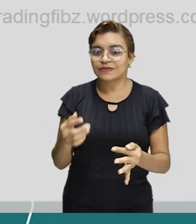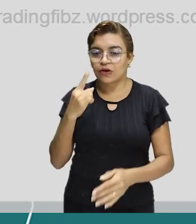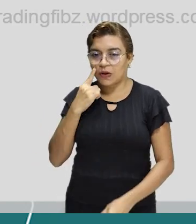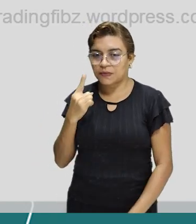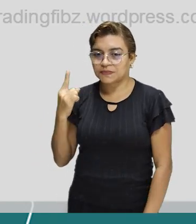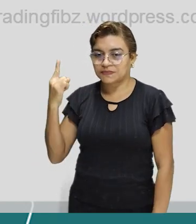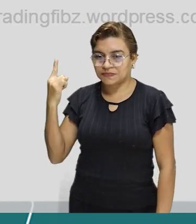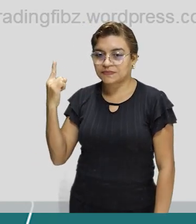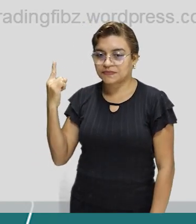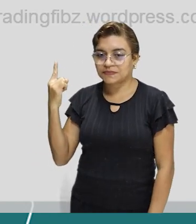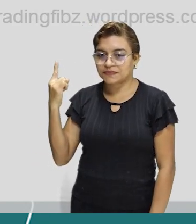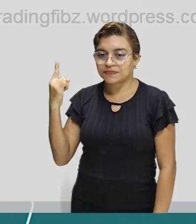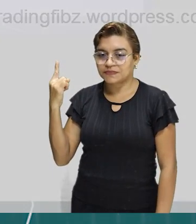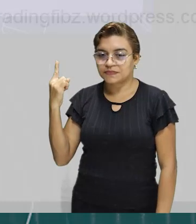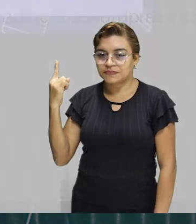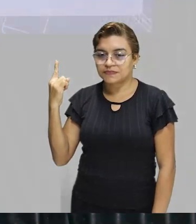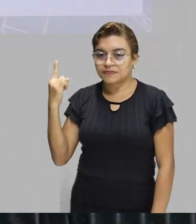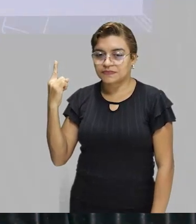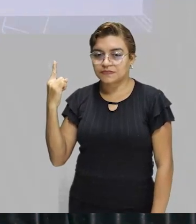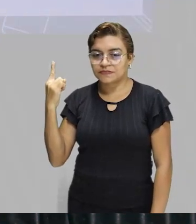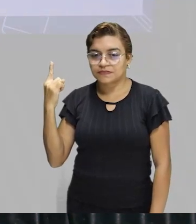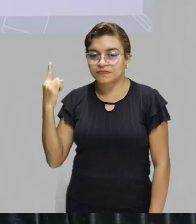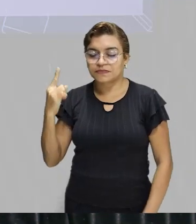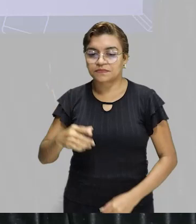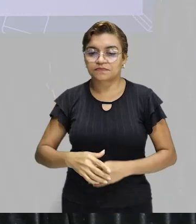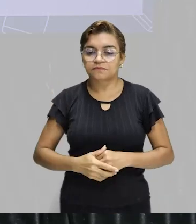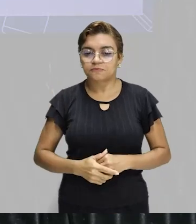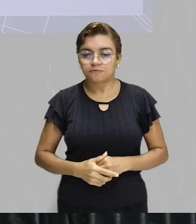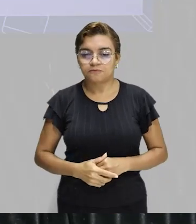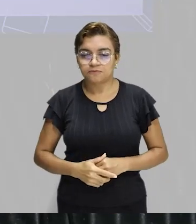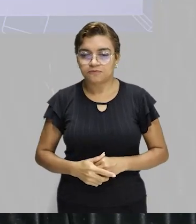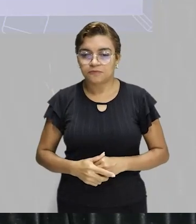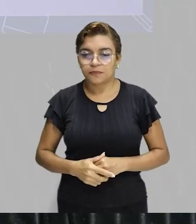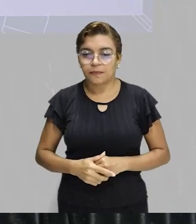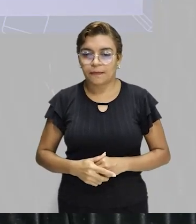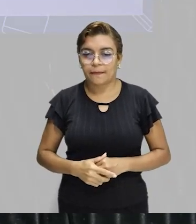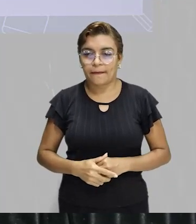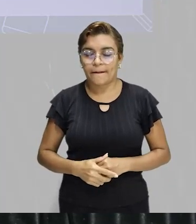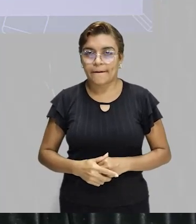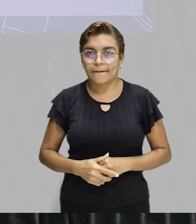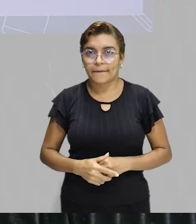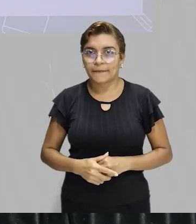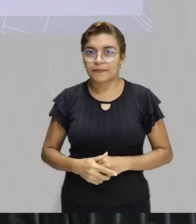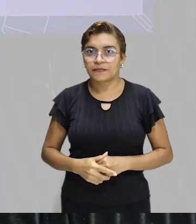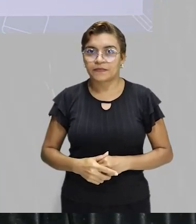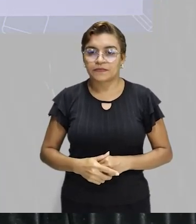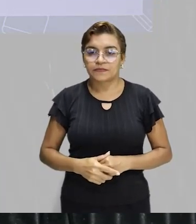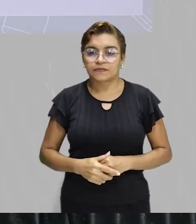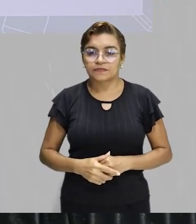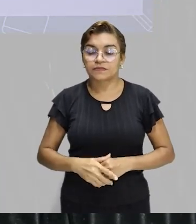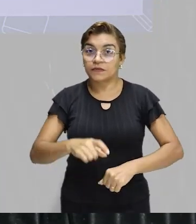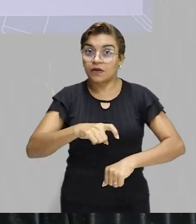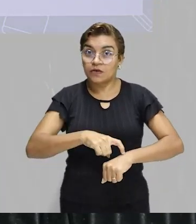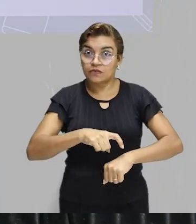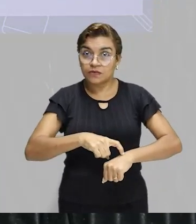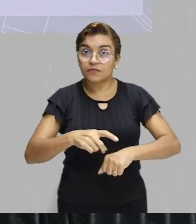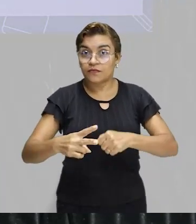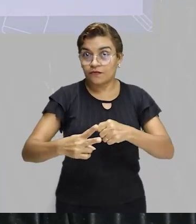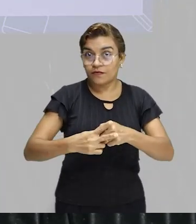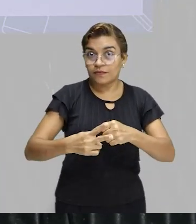porque aceita as duas formas ou as duas nomenclaturas. Is a verb tense, é um tempo